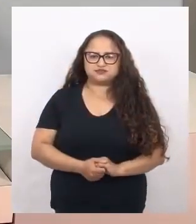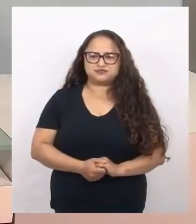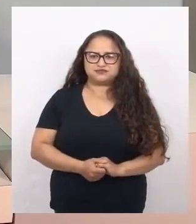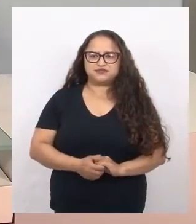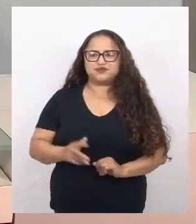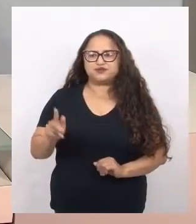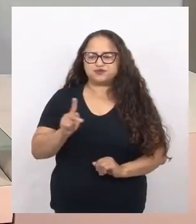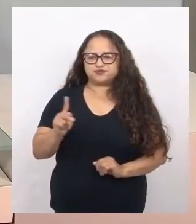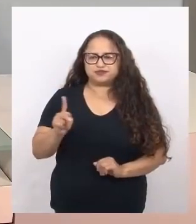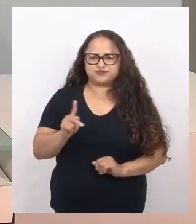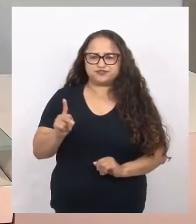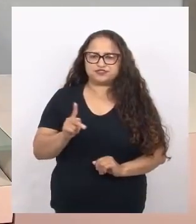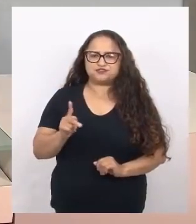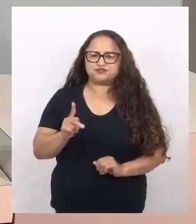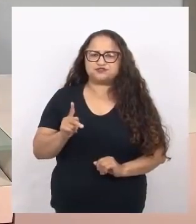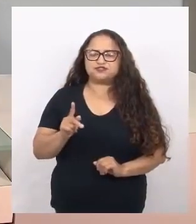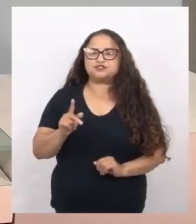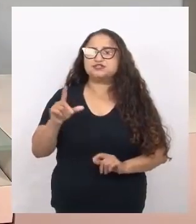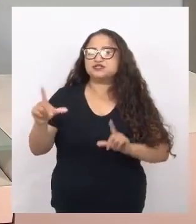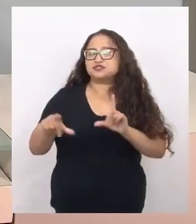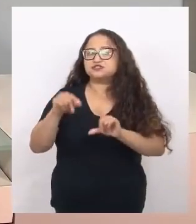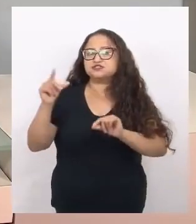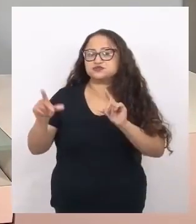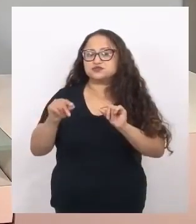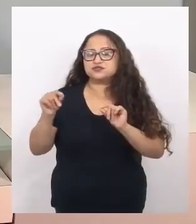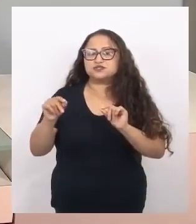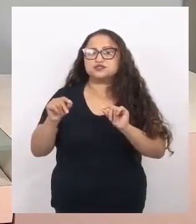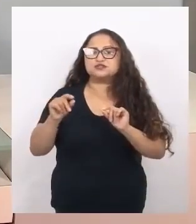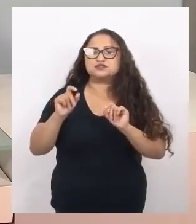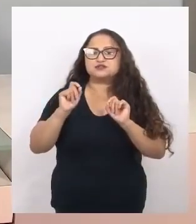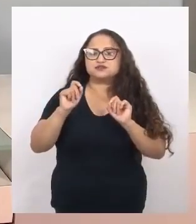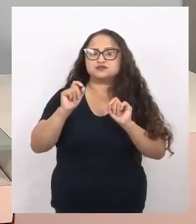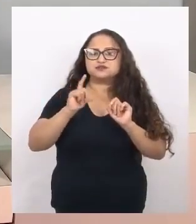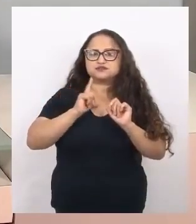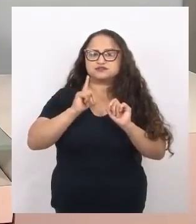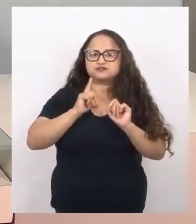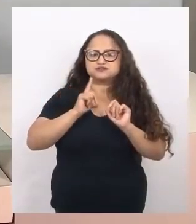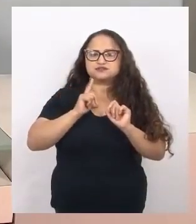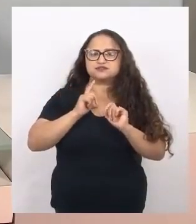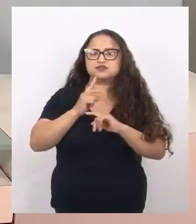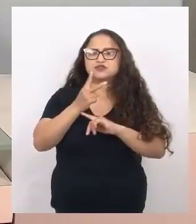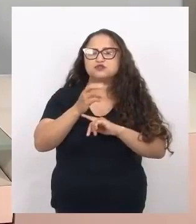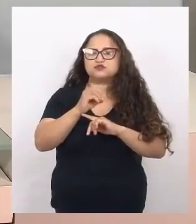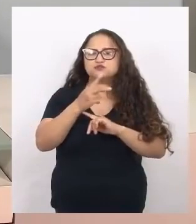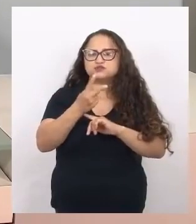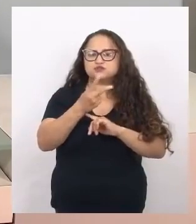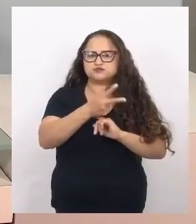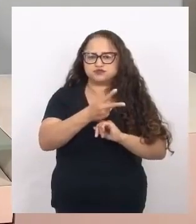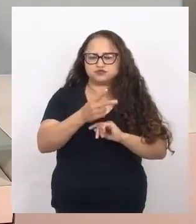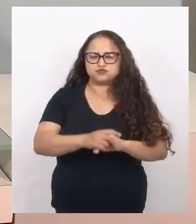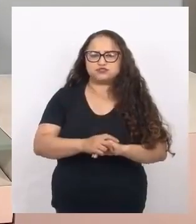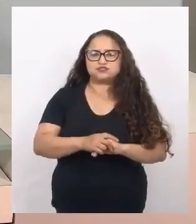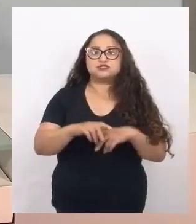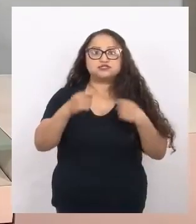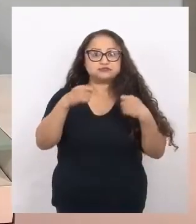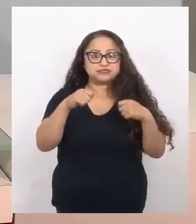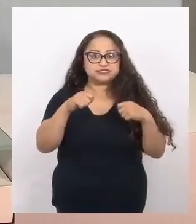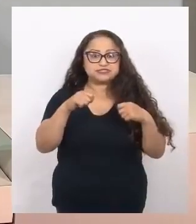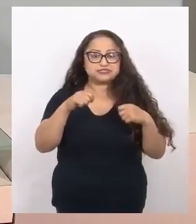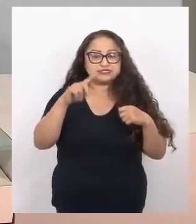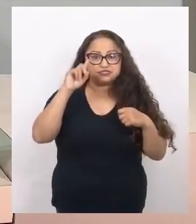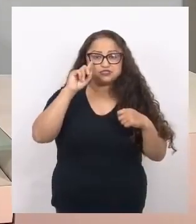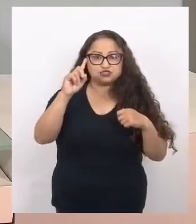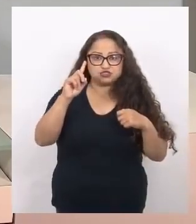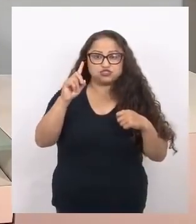professor que optaram, para os professores que optaram pelo artigo 22. Eles deverão manifestar interesse na terça-feira do